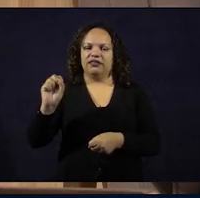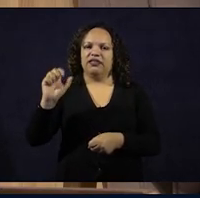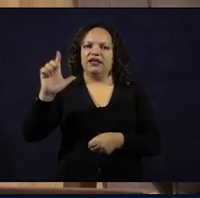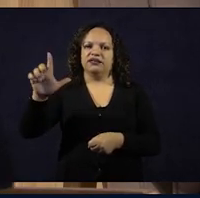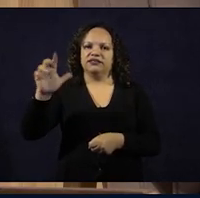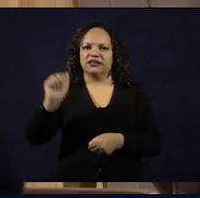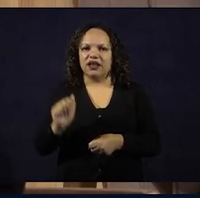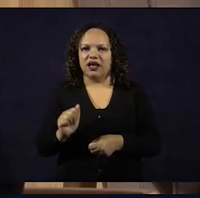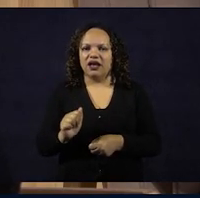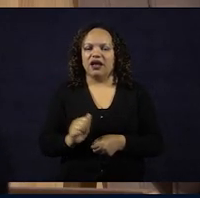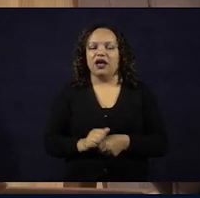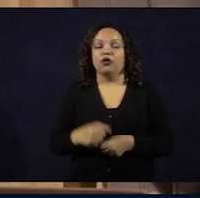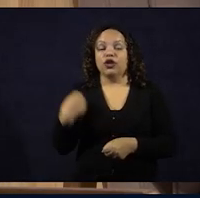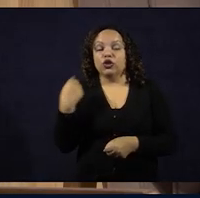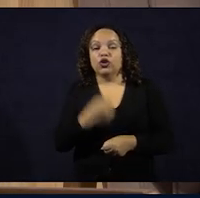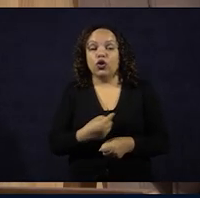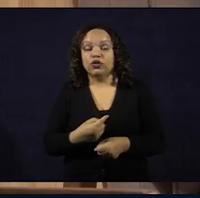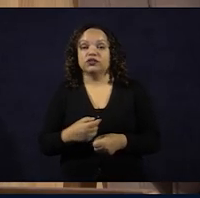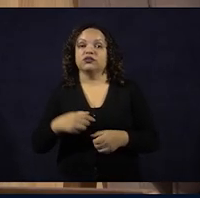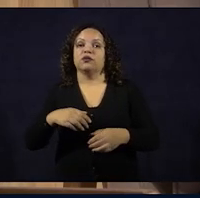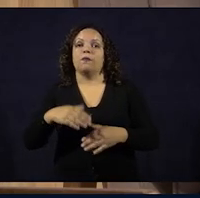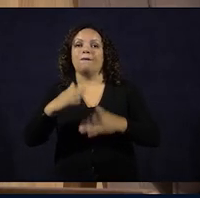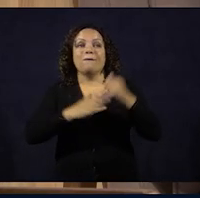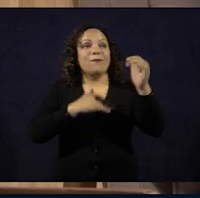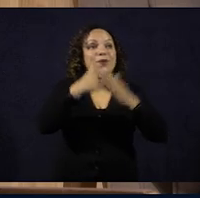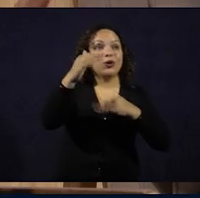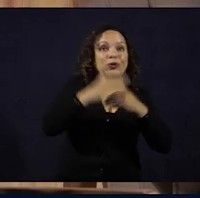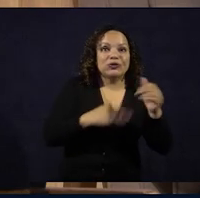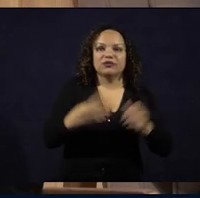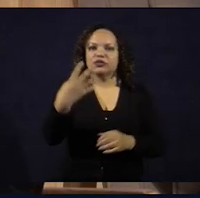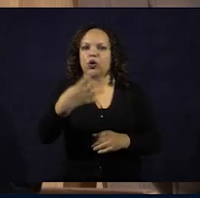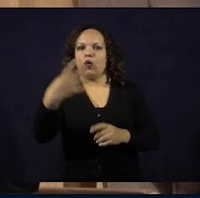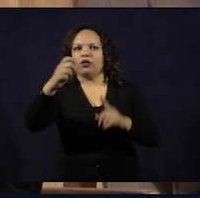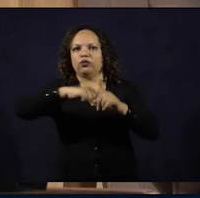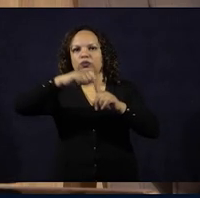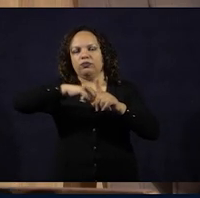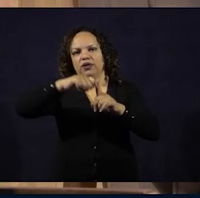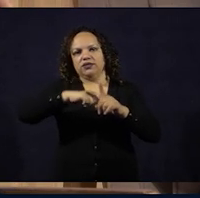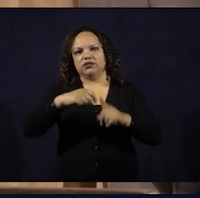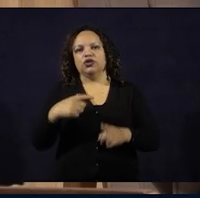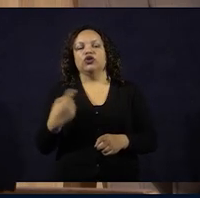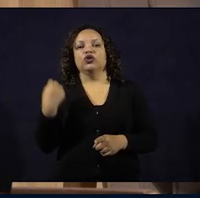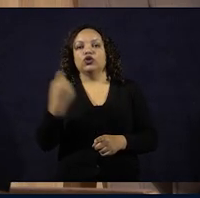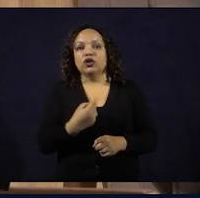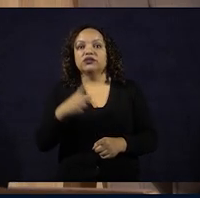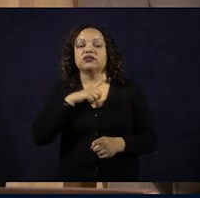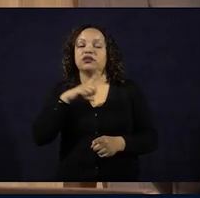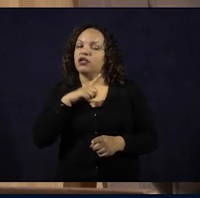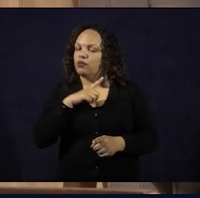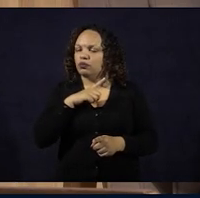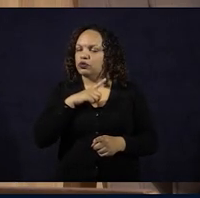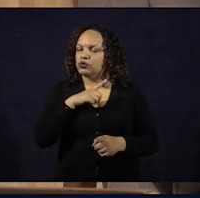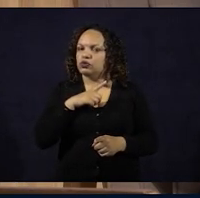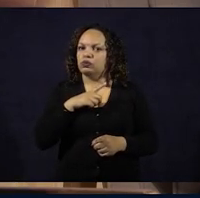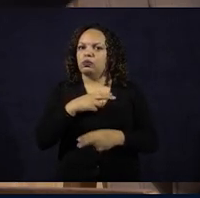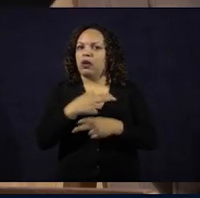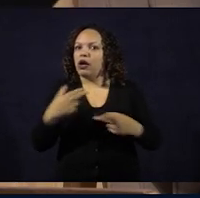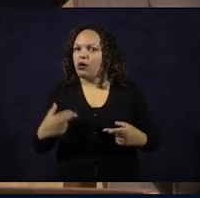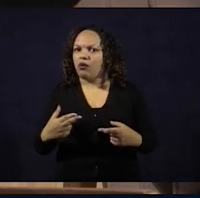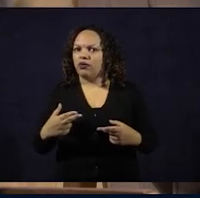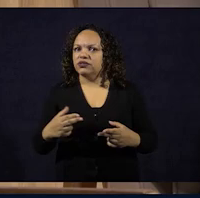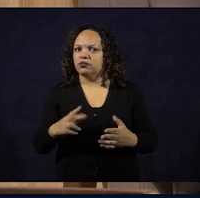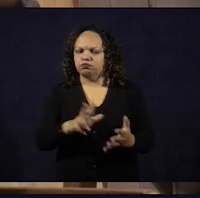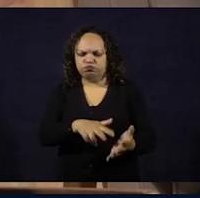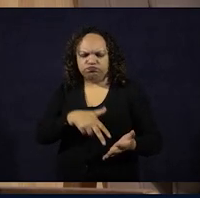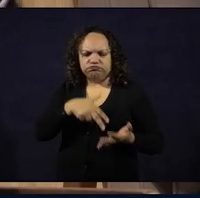Tesla é o que a Raízen faz em quatro meses de produção então assim a gente se vende muito mal a gente tem um produto que é super sustentável e a gente não falou